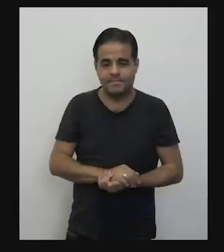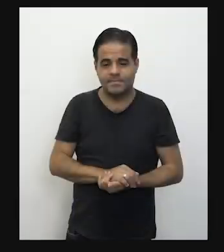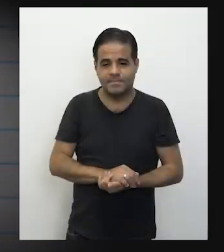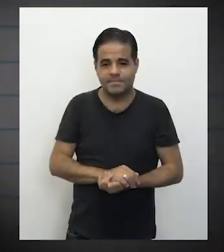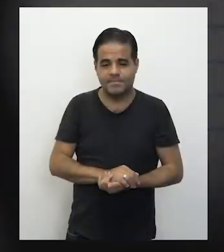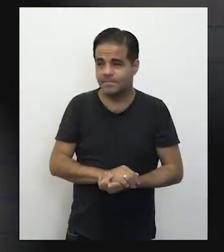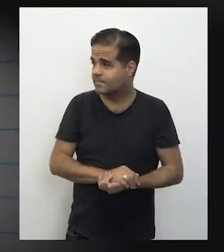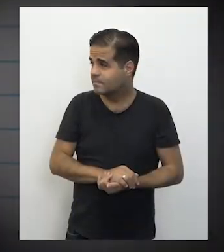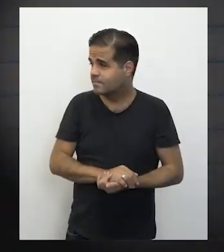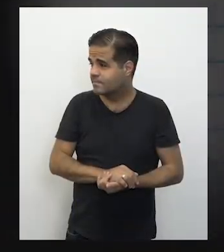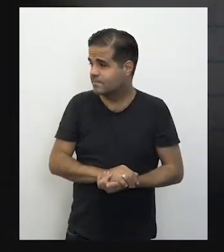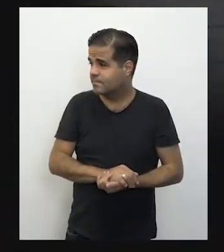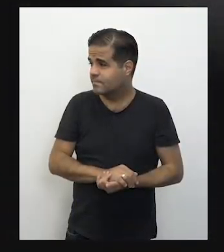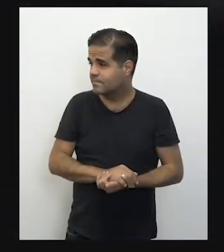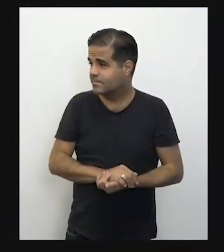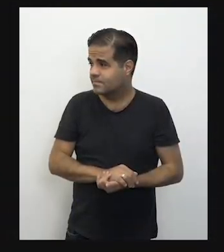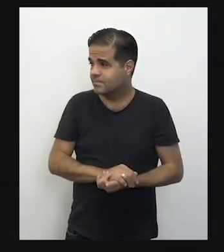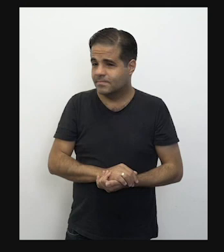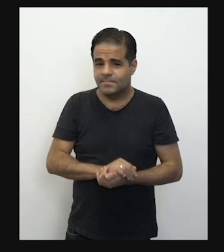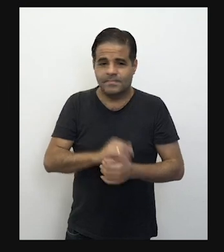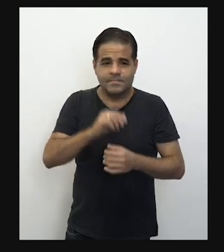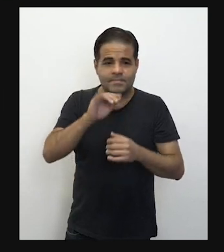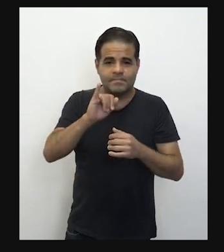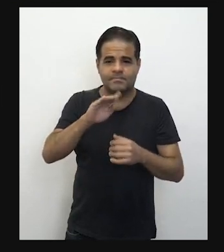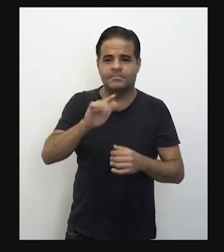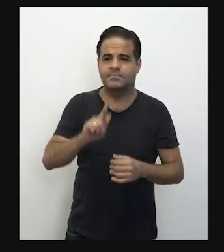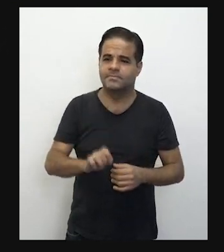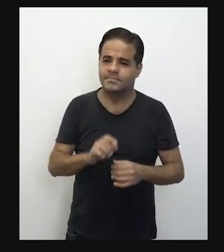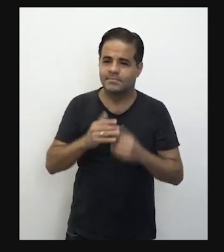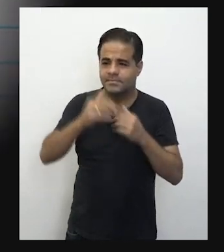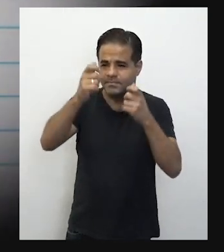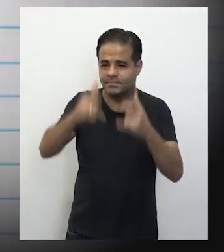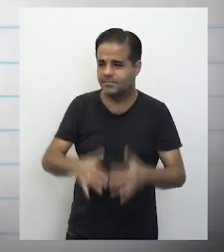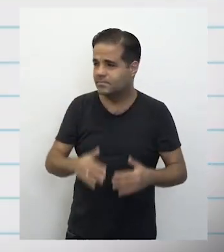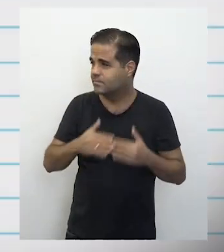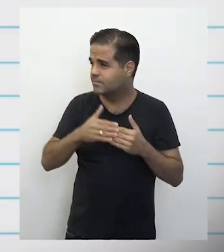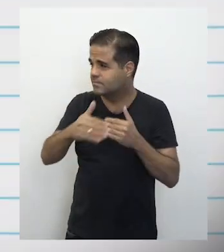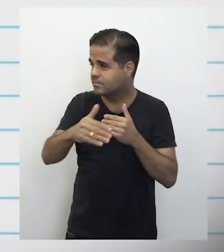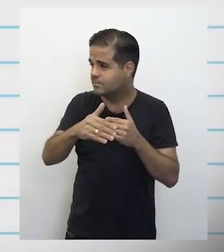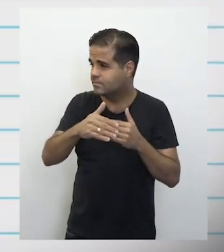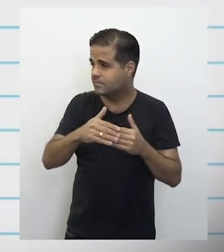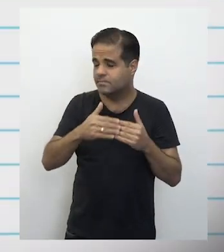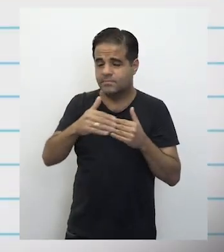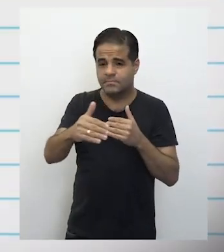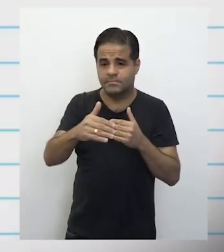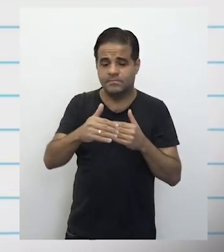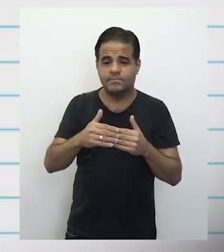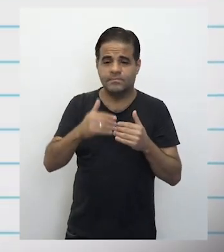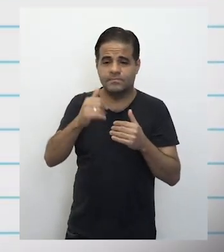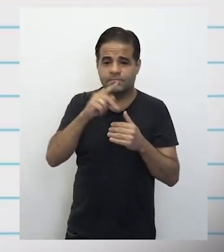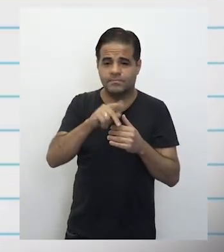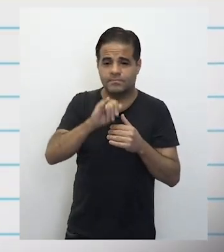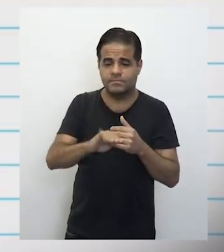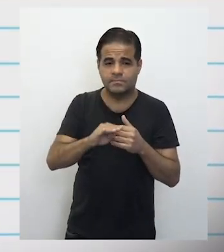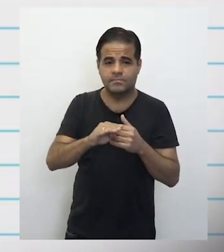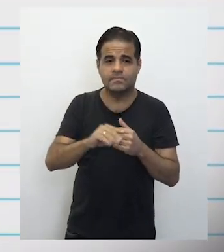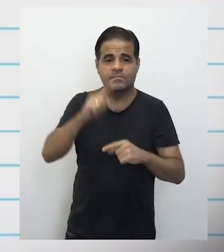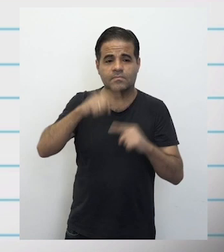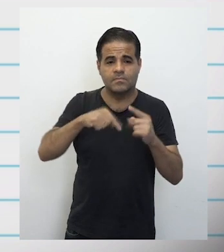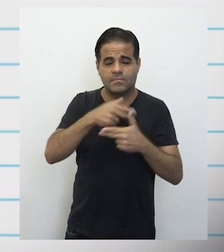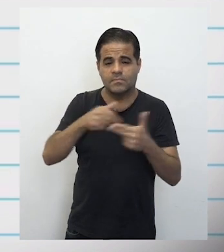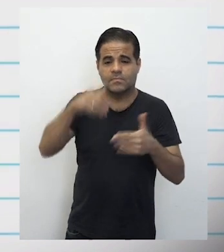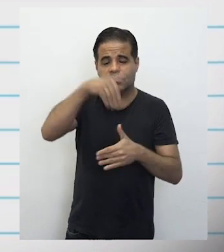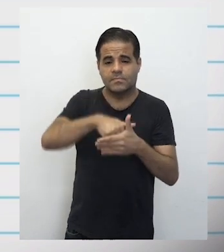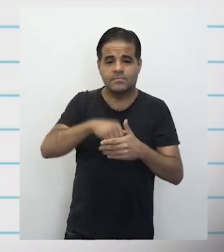Olá, sejam bem-vindos ao IBGE Explica. Hoje falaremos sobre um popstar, o PIB, Produto